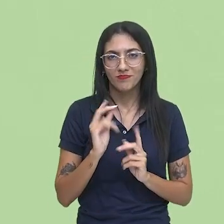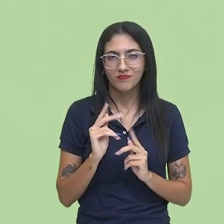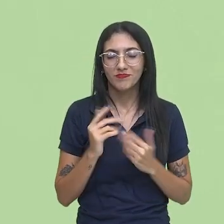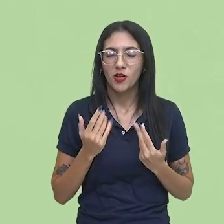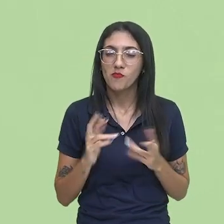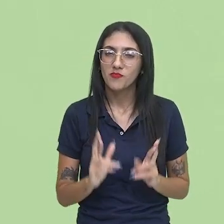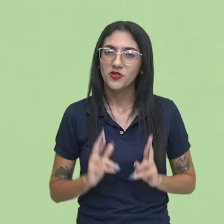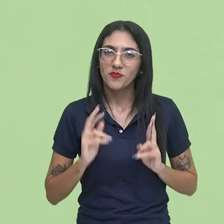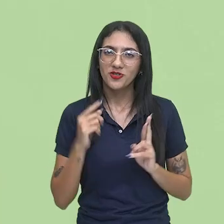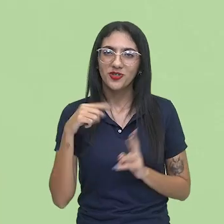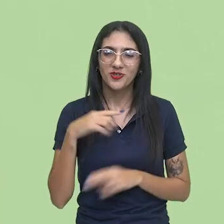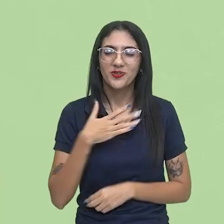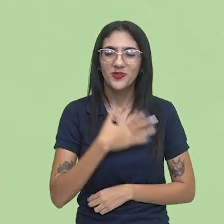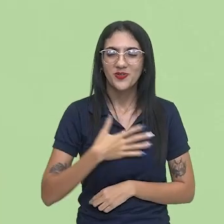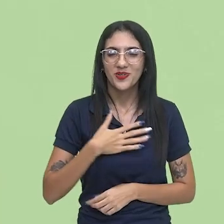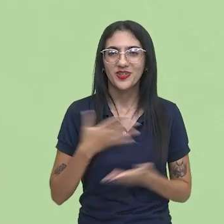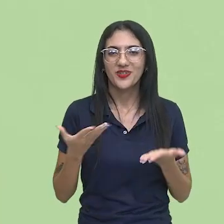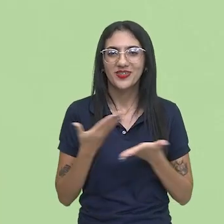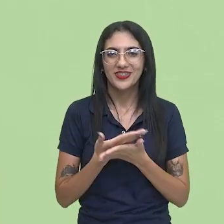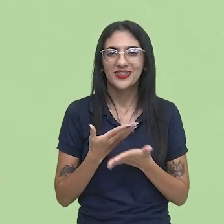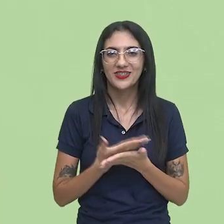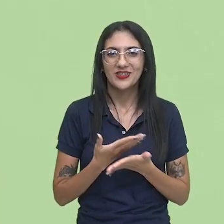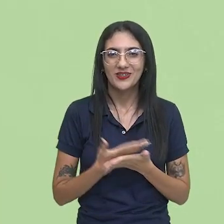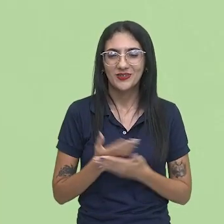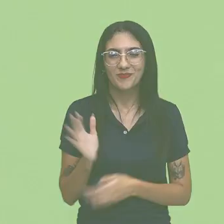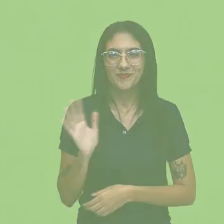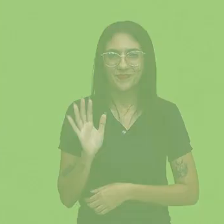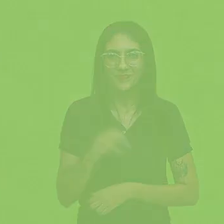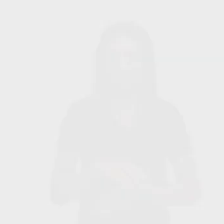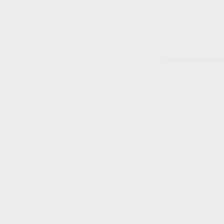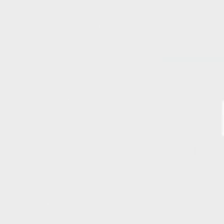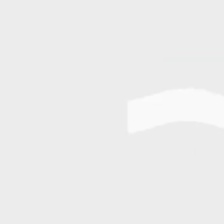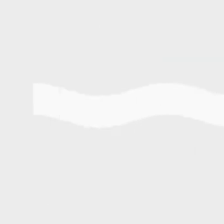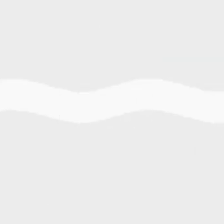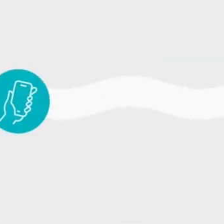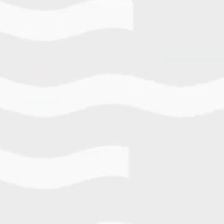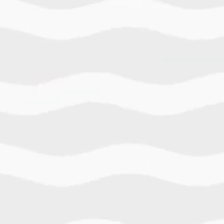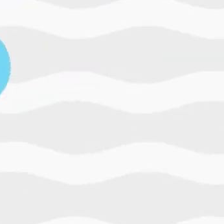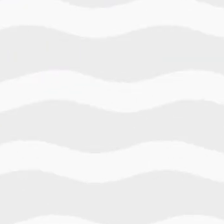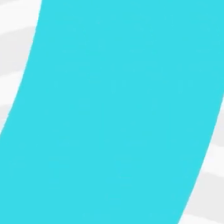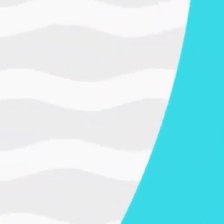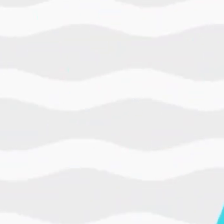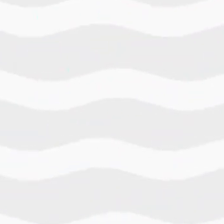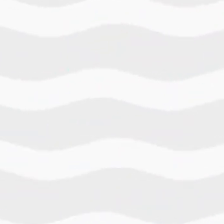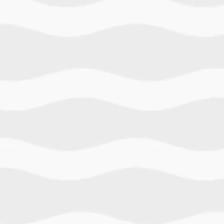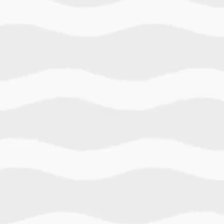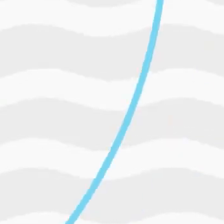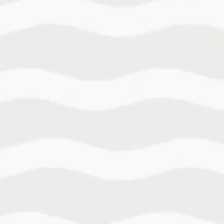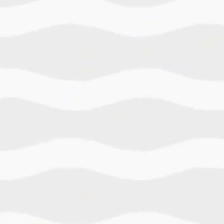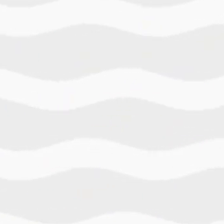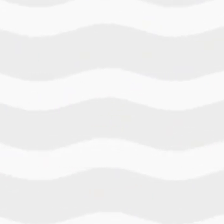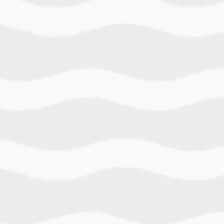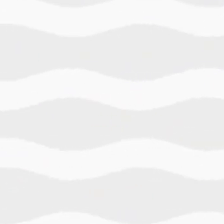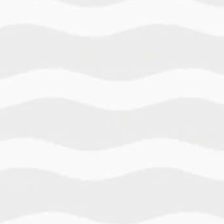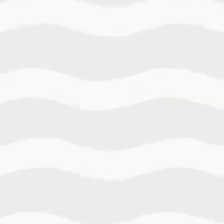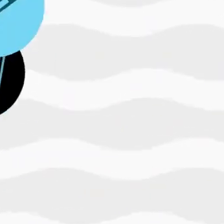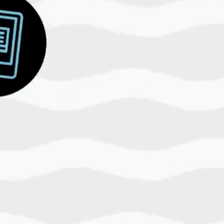que vocês tenham gostado aí da nossa aula. Até a próxima.